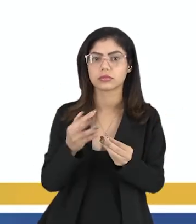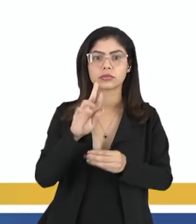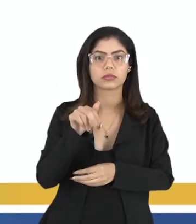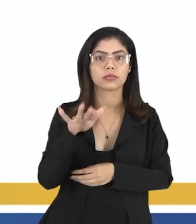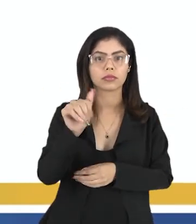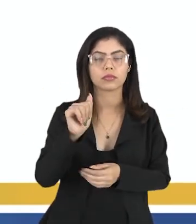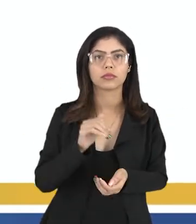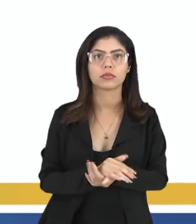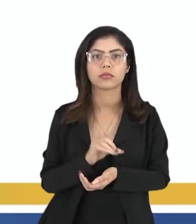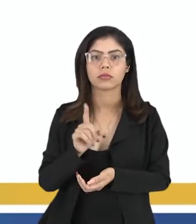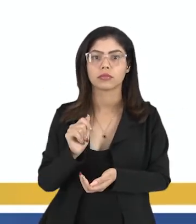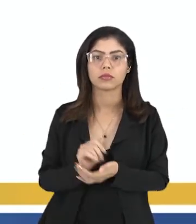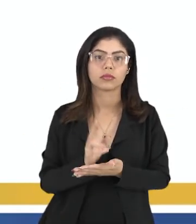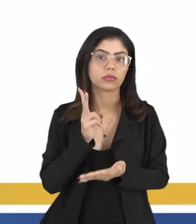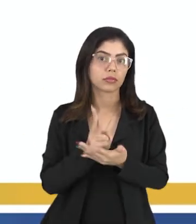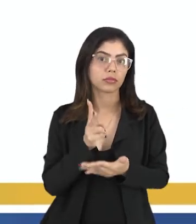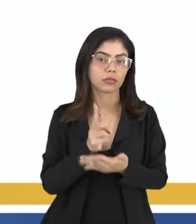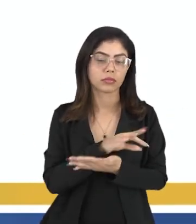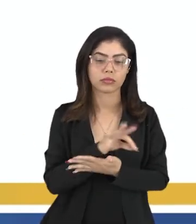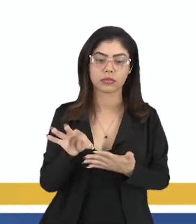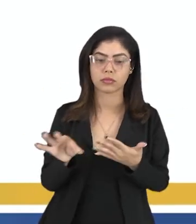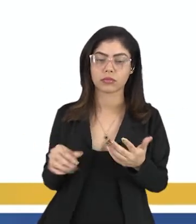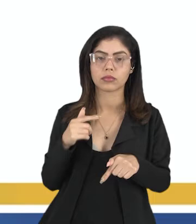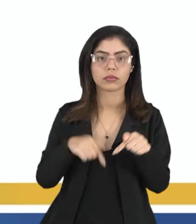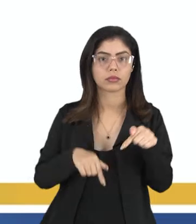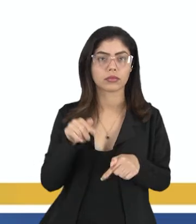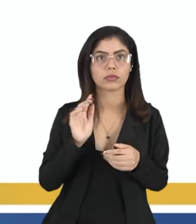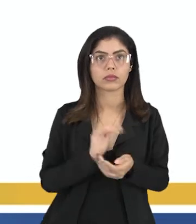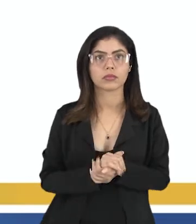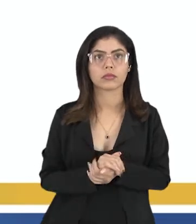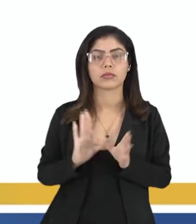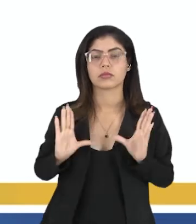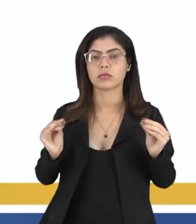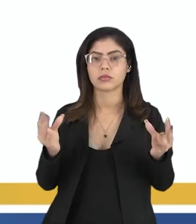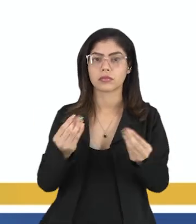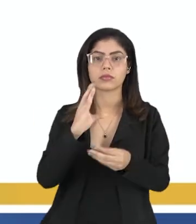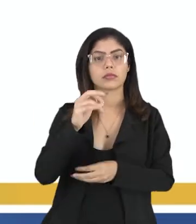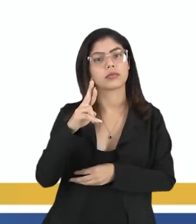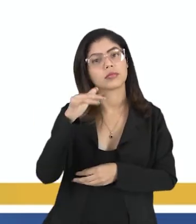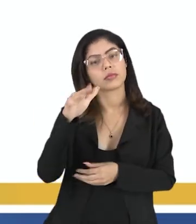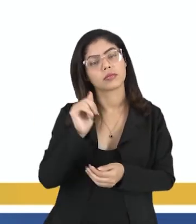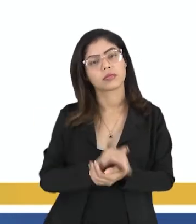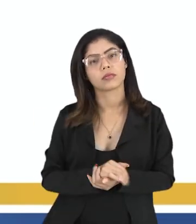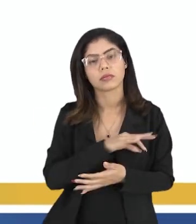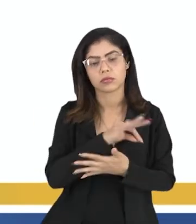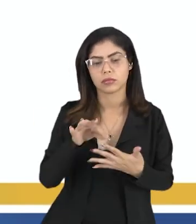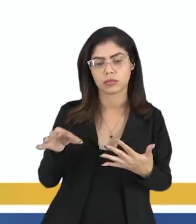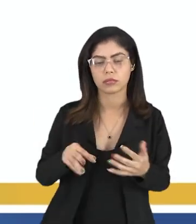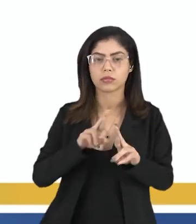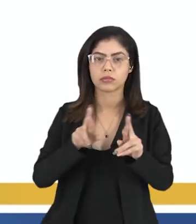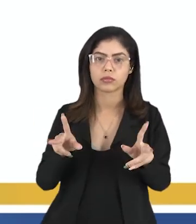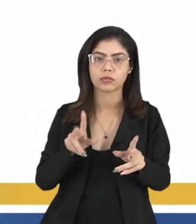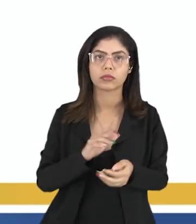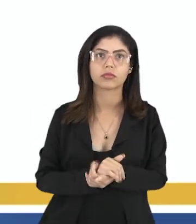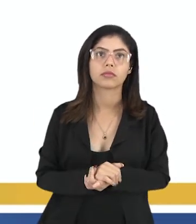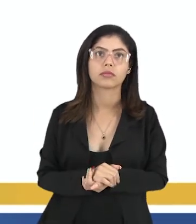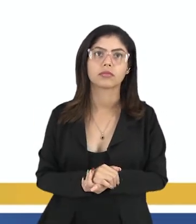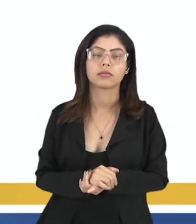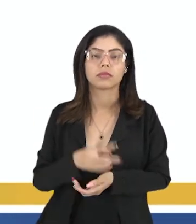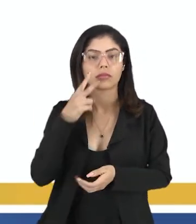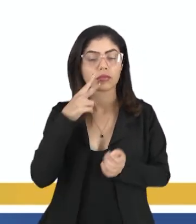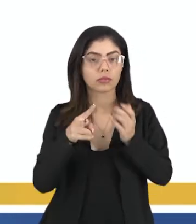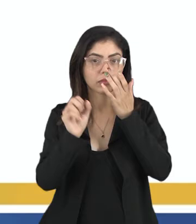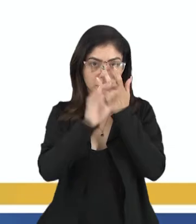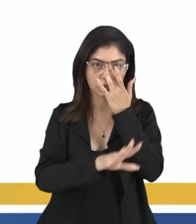formada pelo mesmo elemento químico e a substância composta é formada por elementos químicos diferentes. Então, vamos ver